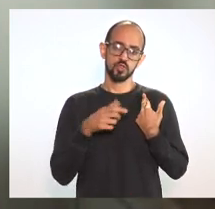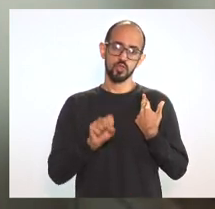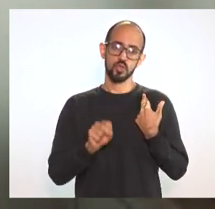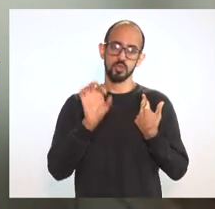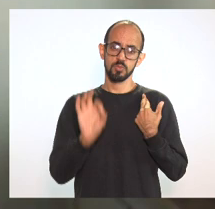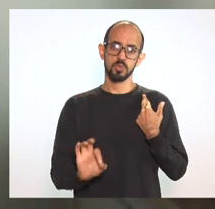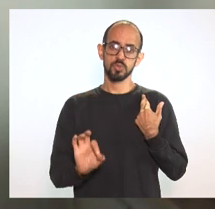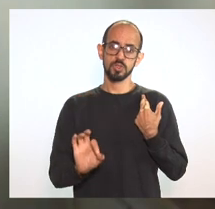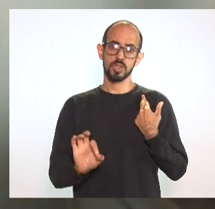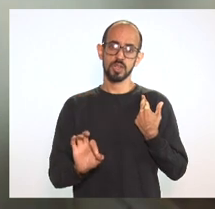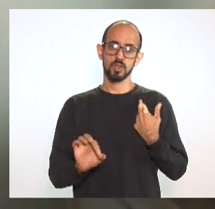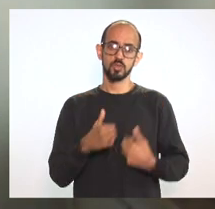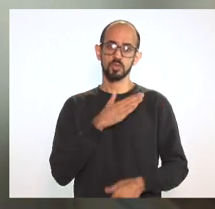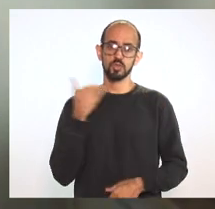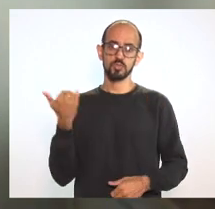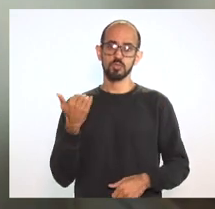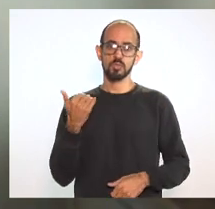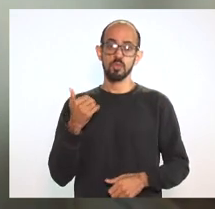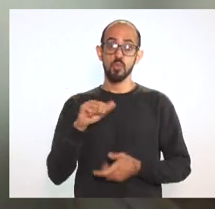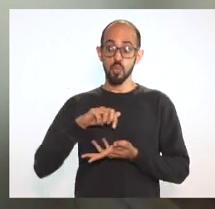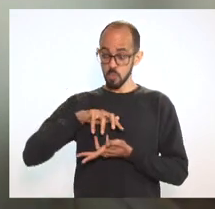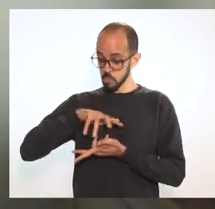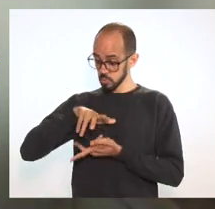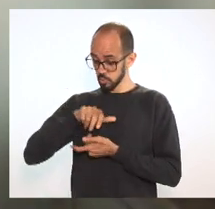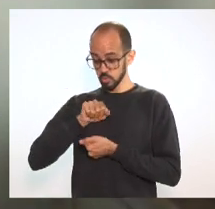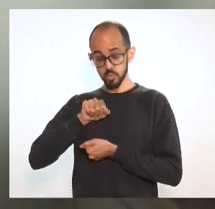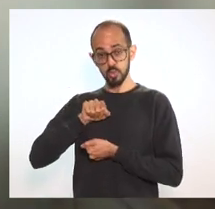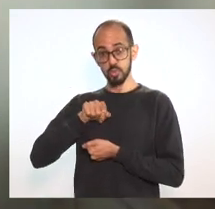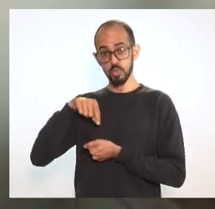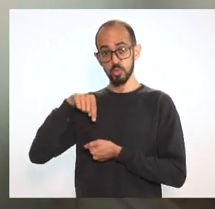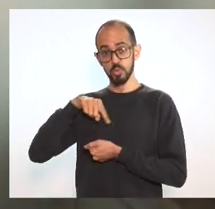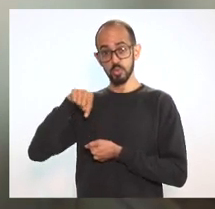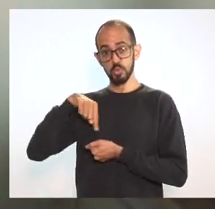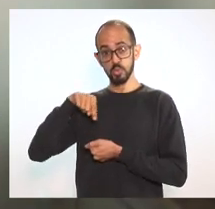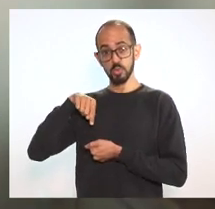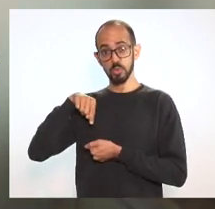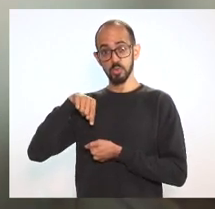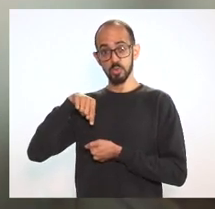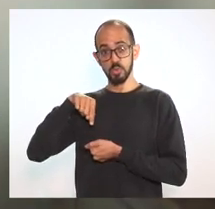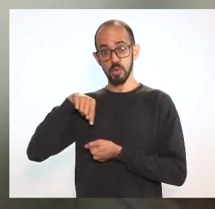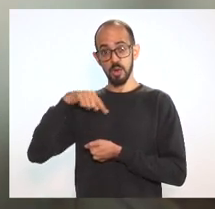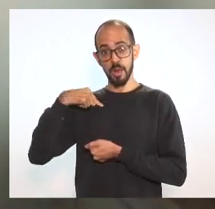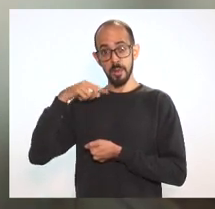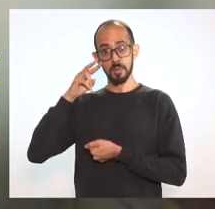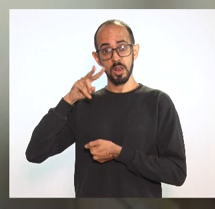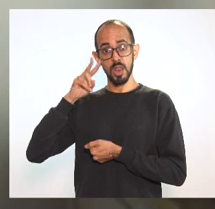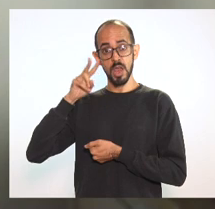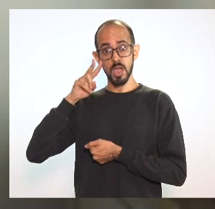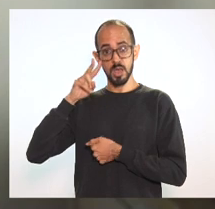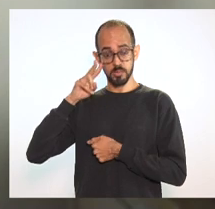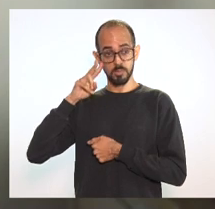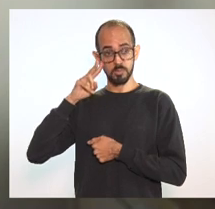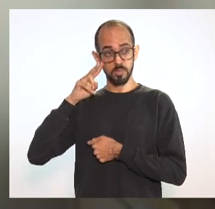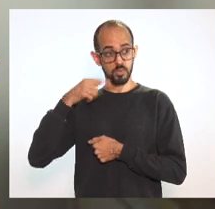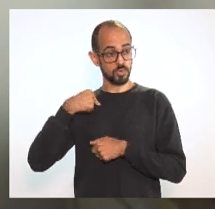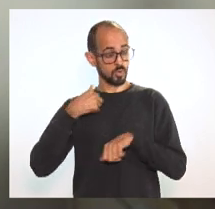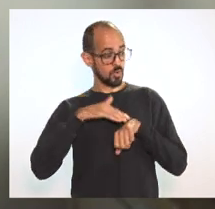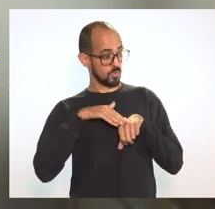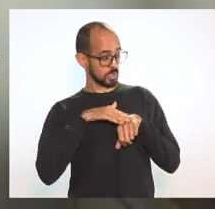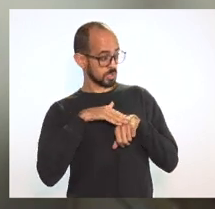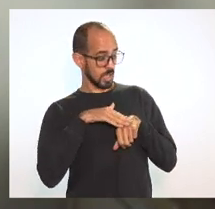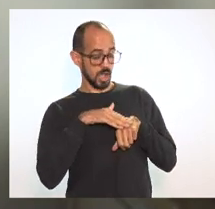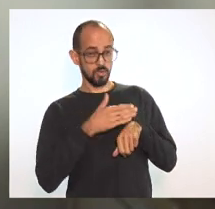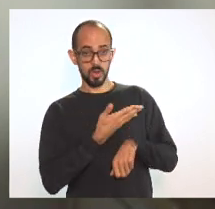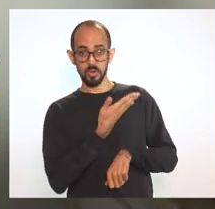28% dos óbitos no mundo. Eu me lembro, deputada Rosana Félix, que eu conversava com Vossa Excelência